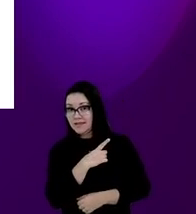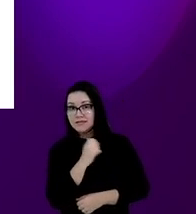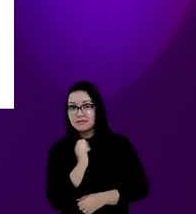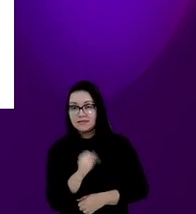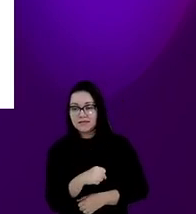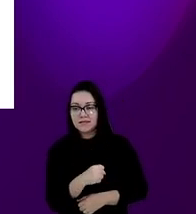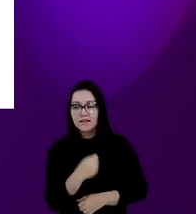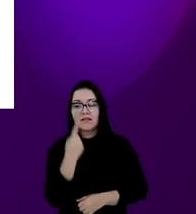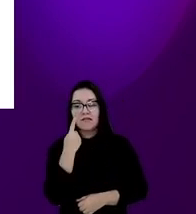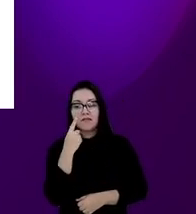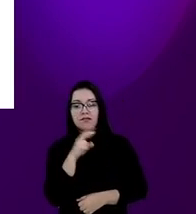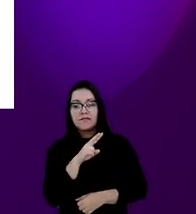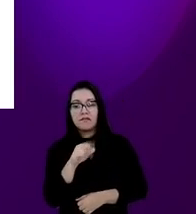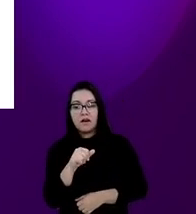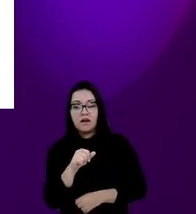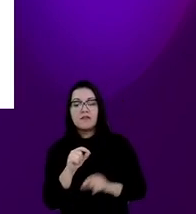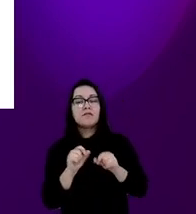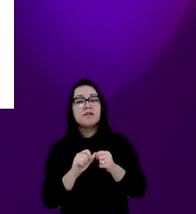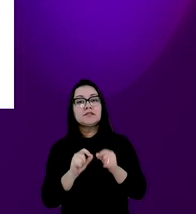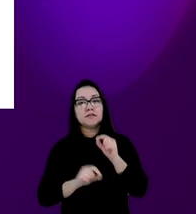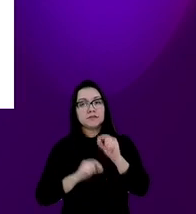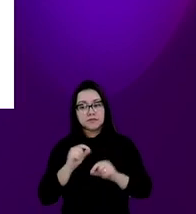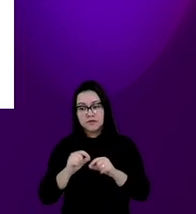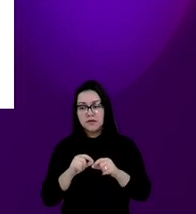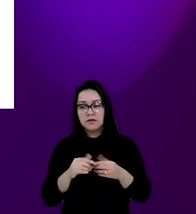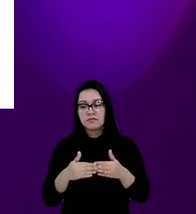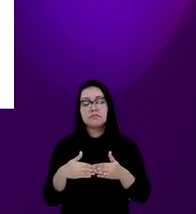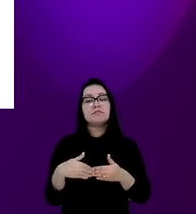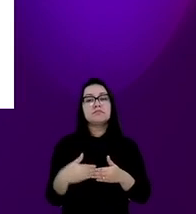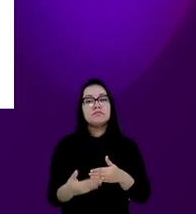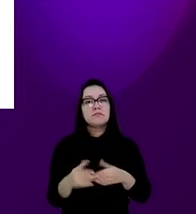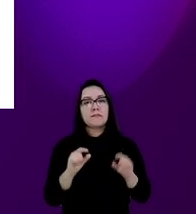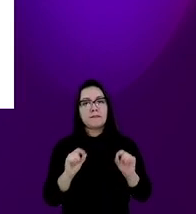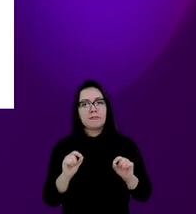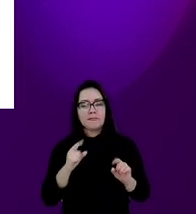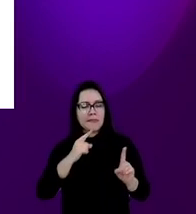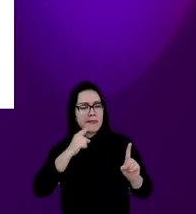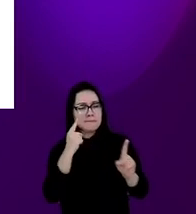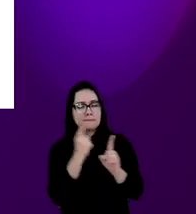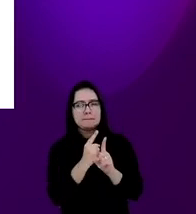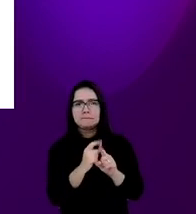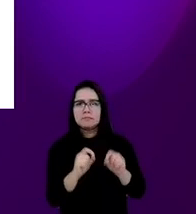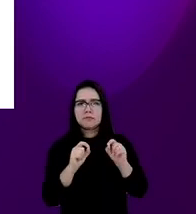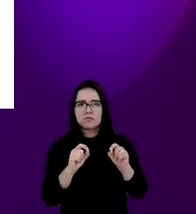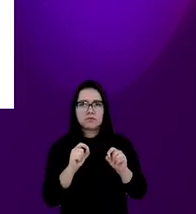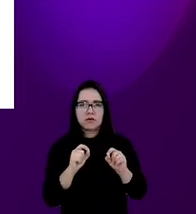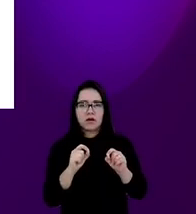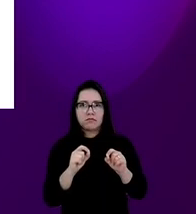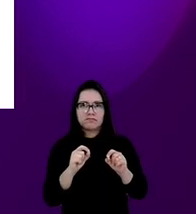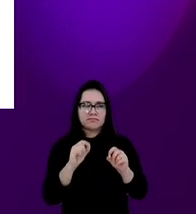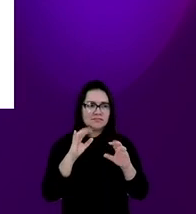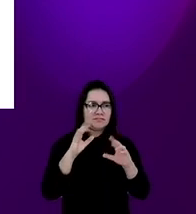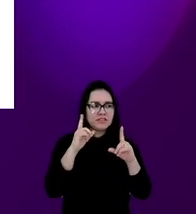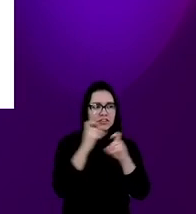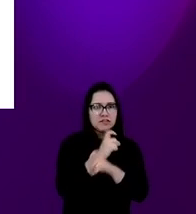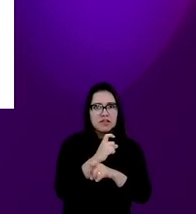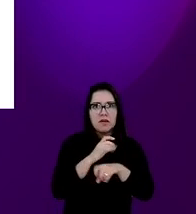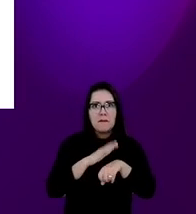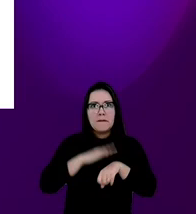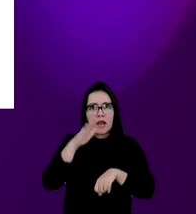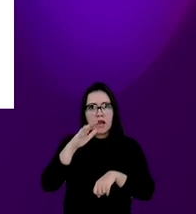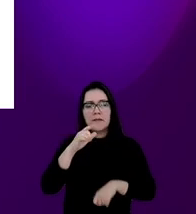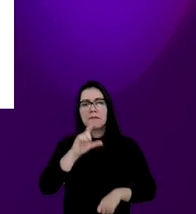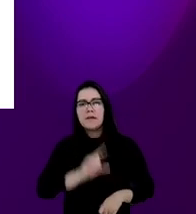determinar o grau dessas complicações e, a partir da identificação do grau de complicações, partir, então, para o